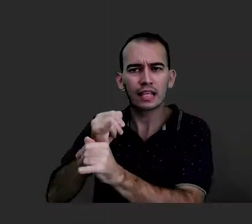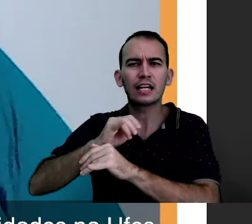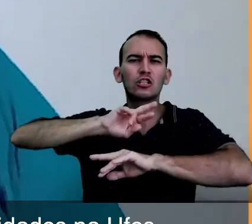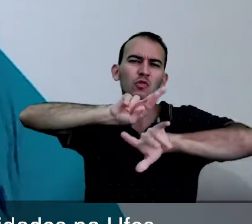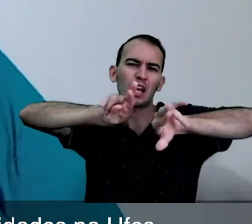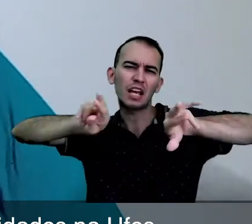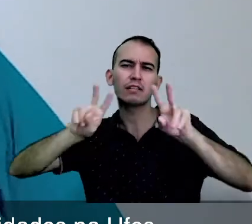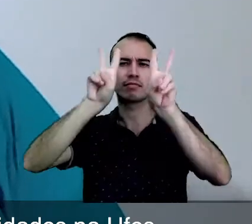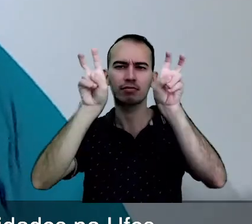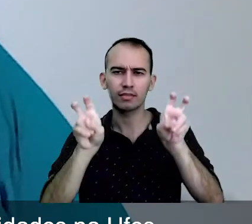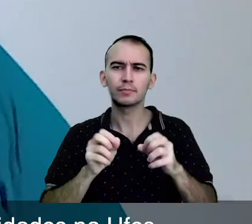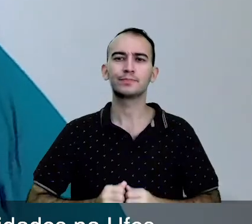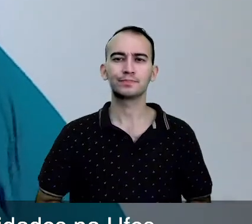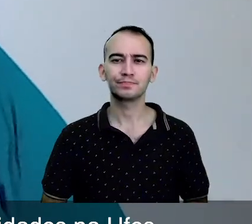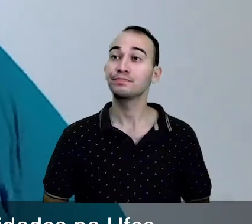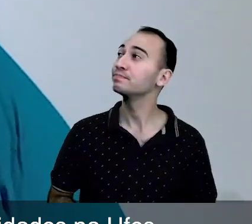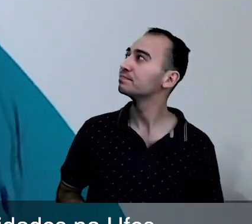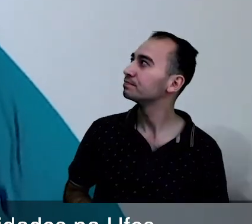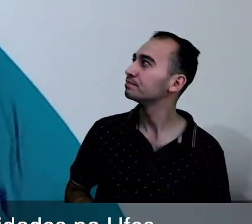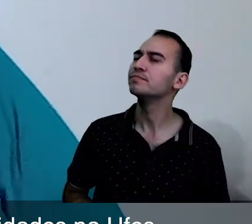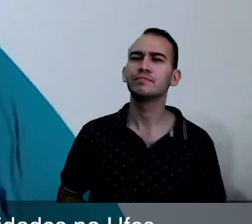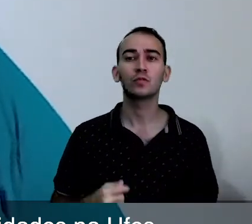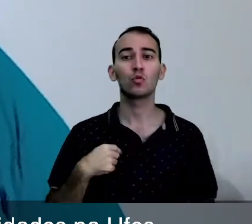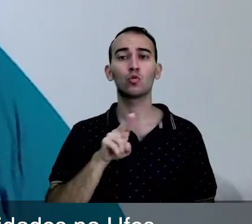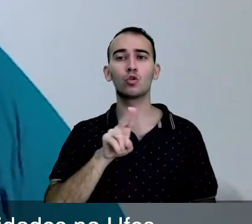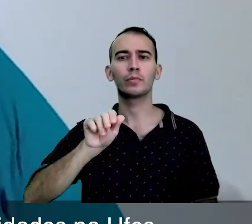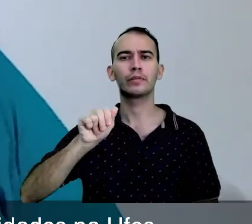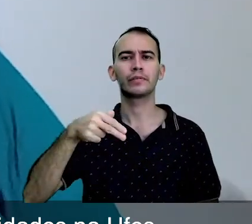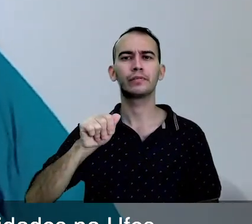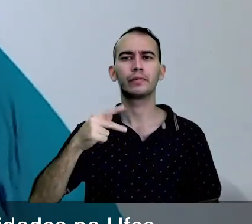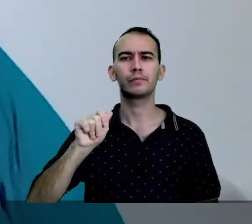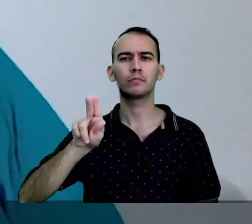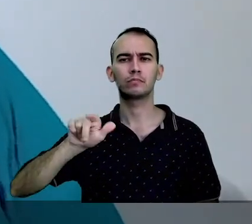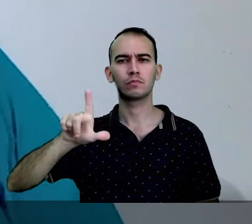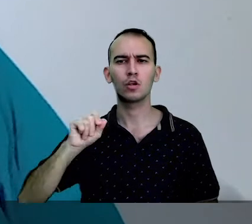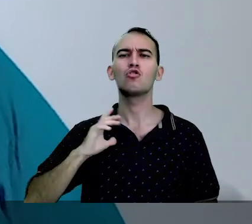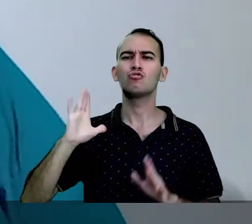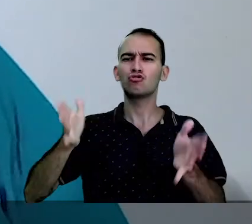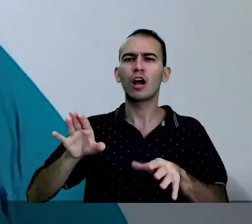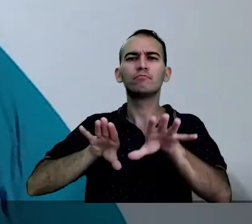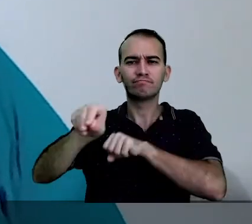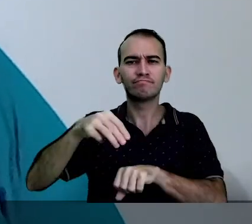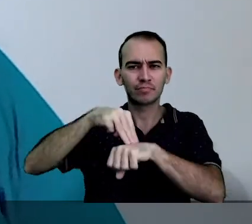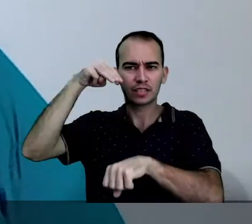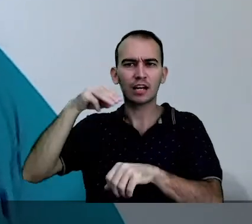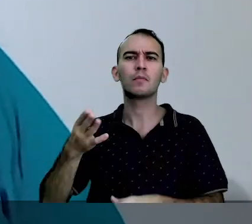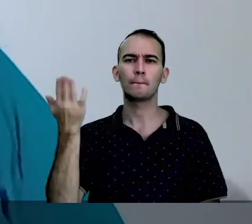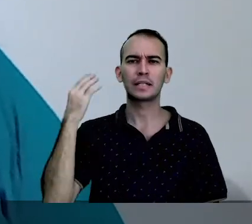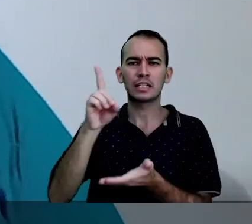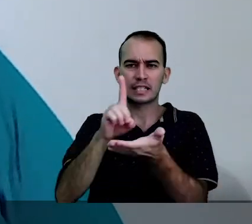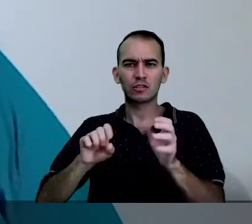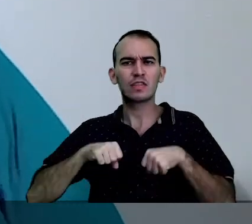Eu sou Ana Paula Costa, eu fiz mestrado em Comunicação e Territorialidades na UFES e apresentei a minha dissertação de mestrado